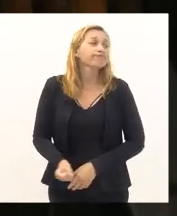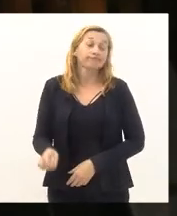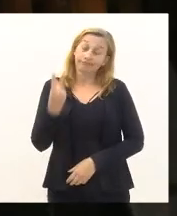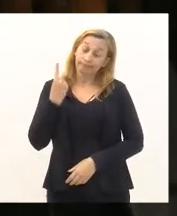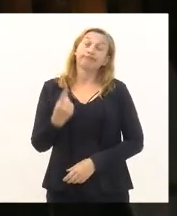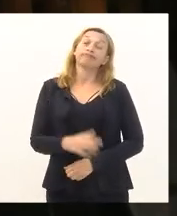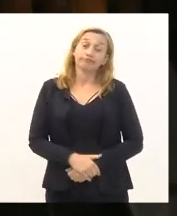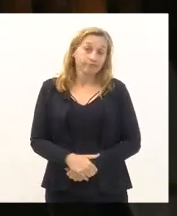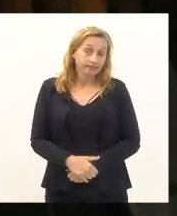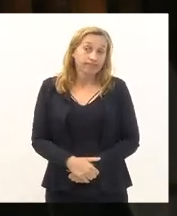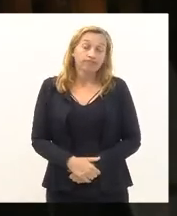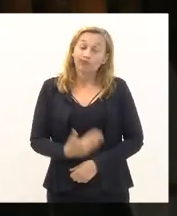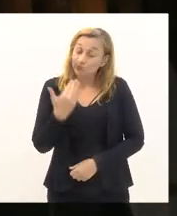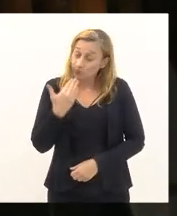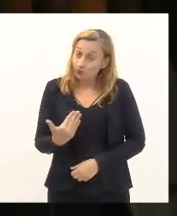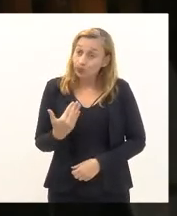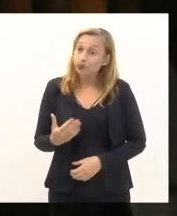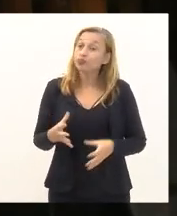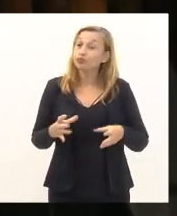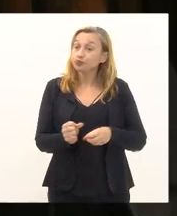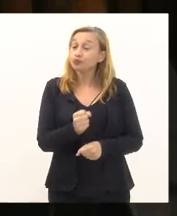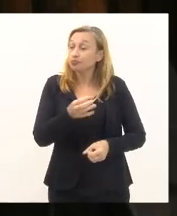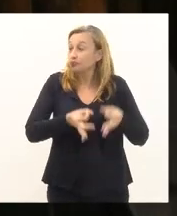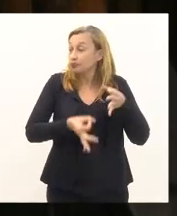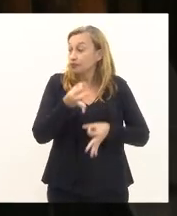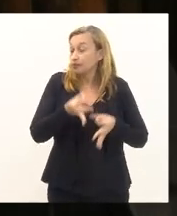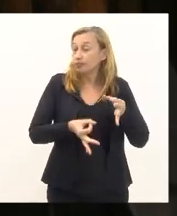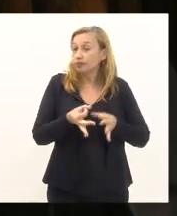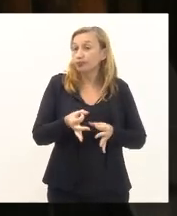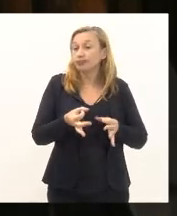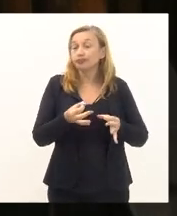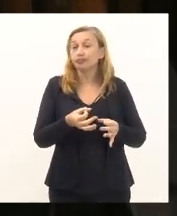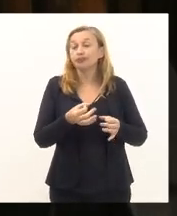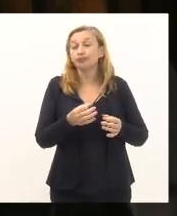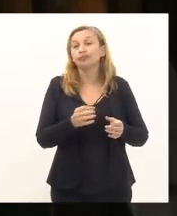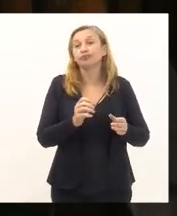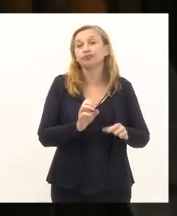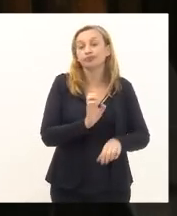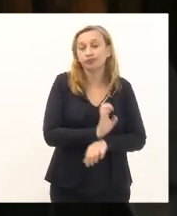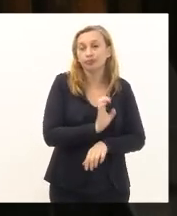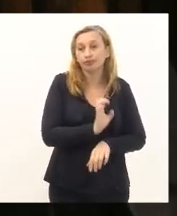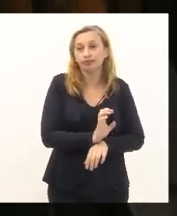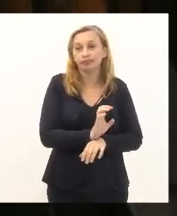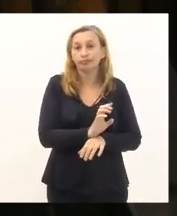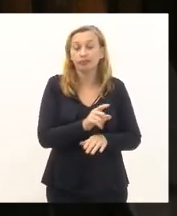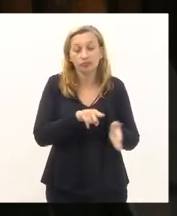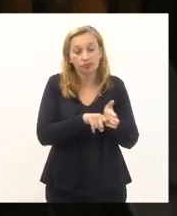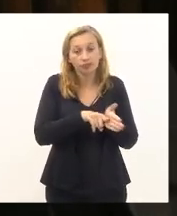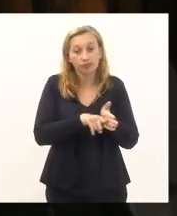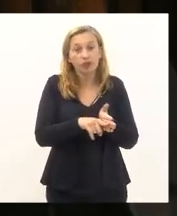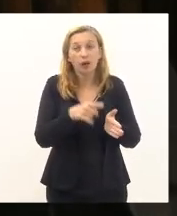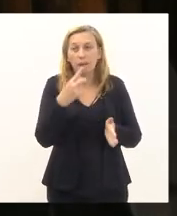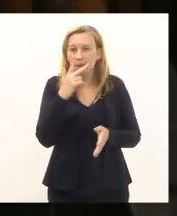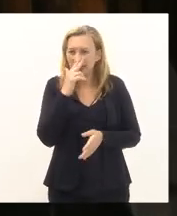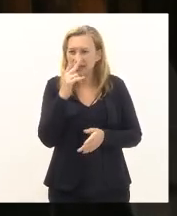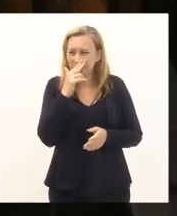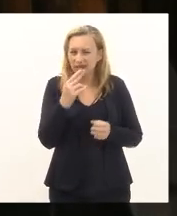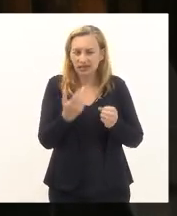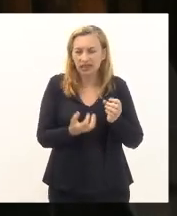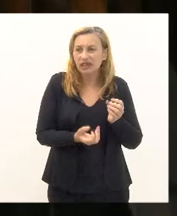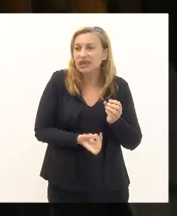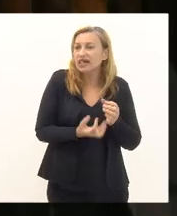está estranho. A gente pediu para o Tribunal de Contas do Estado apurar e nos parece uma forma de queimar recursos do